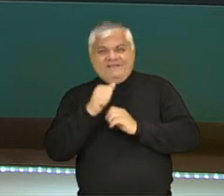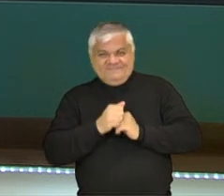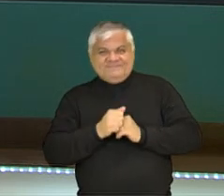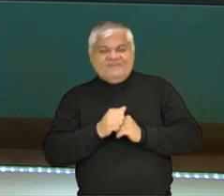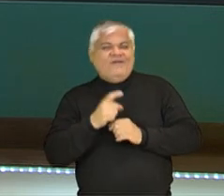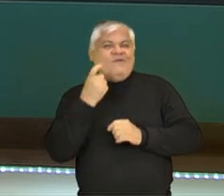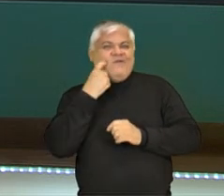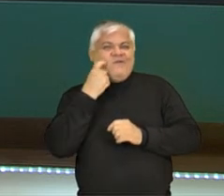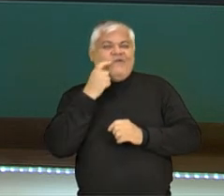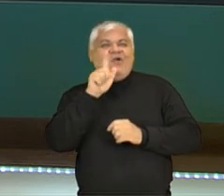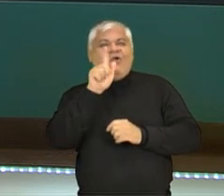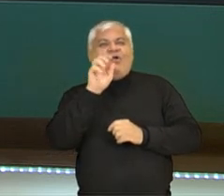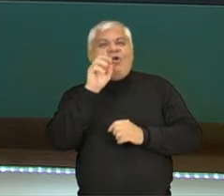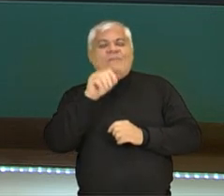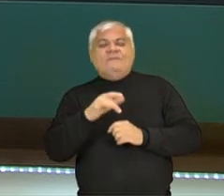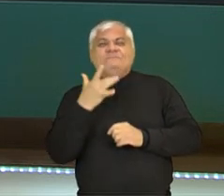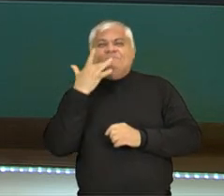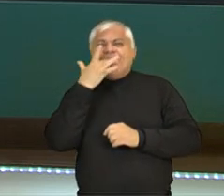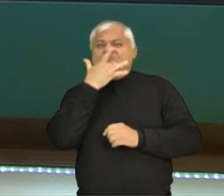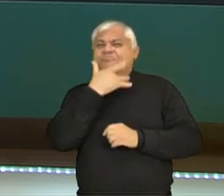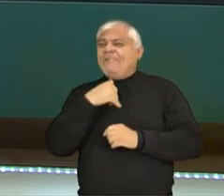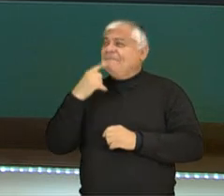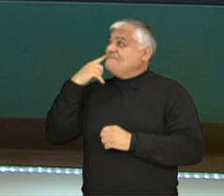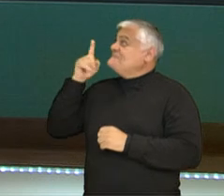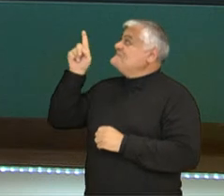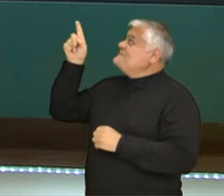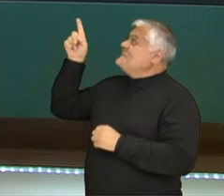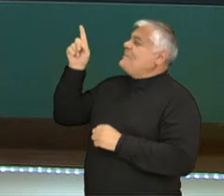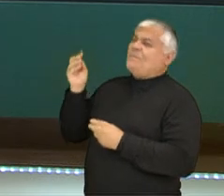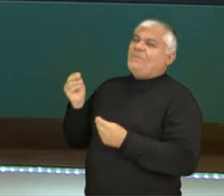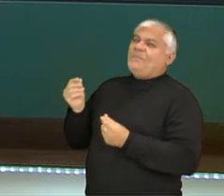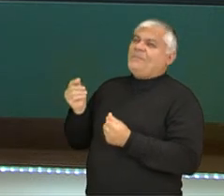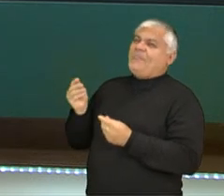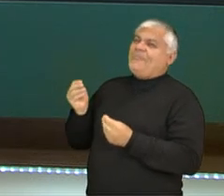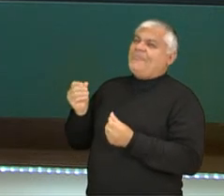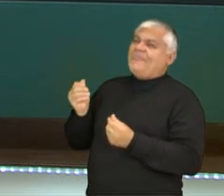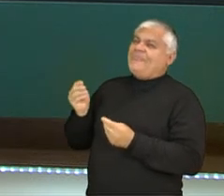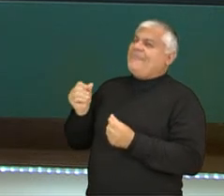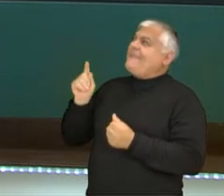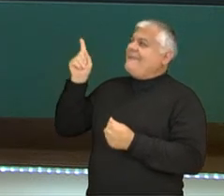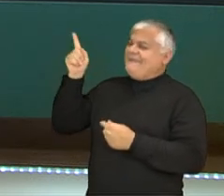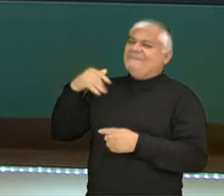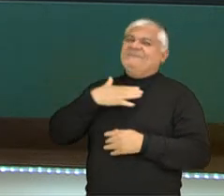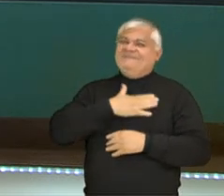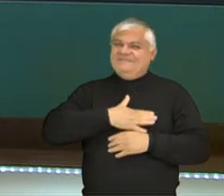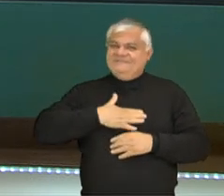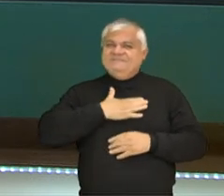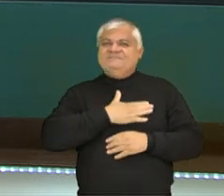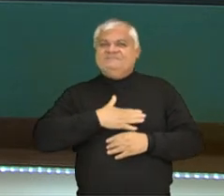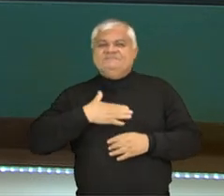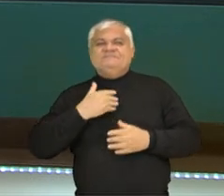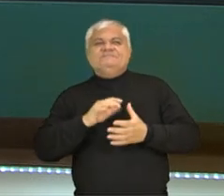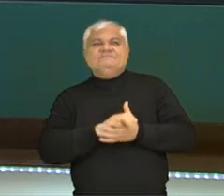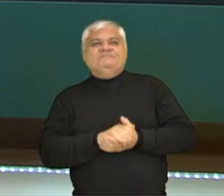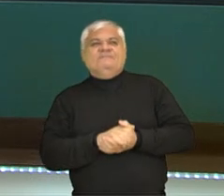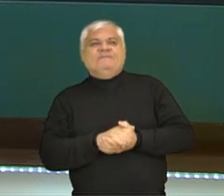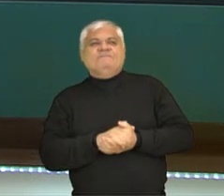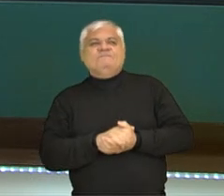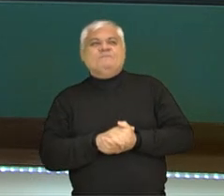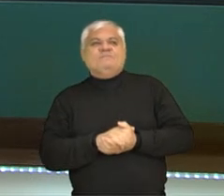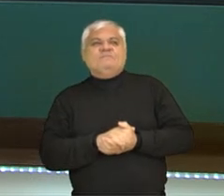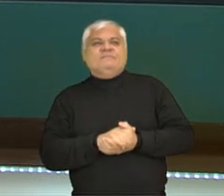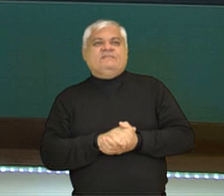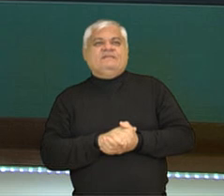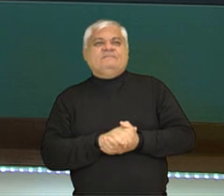água na boca só de ver esta imagem. Eu sabia que você ia gostar. Eu sabia. Como não,